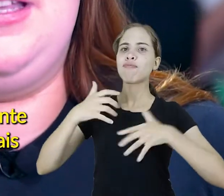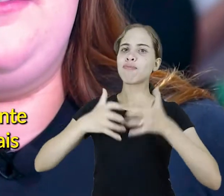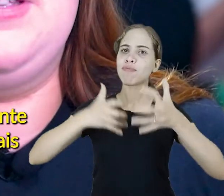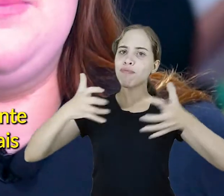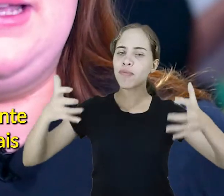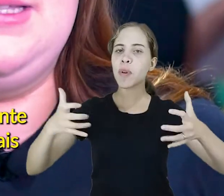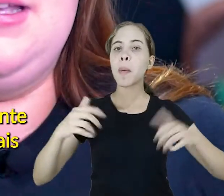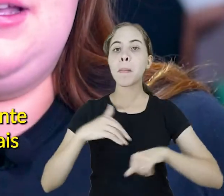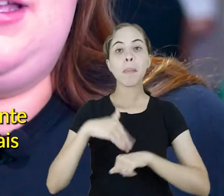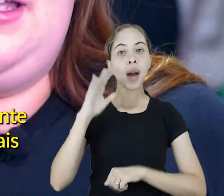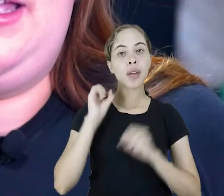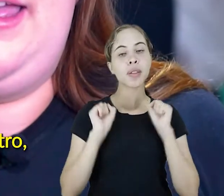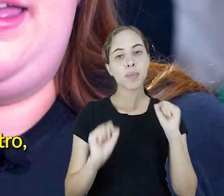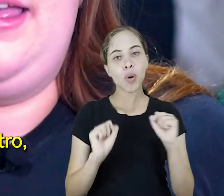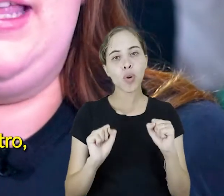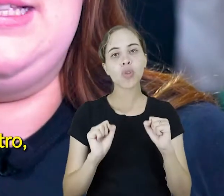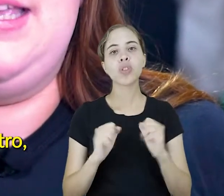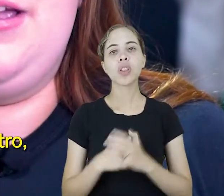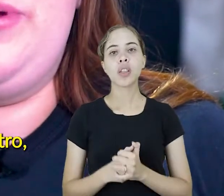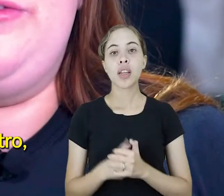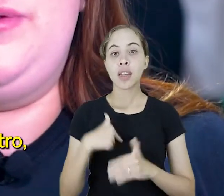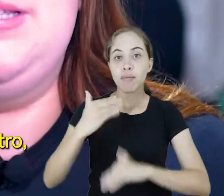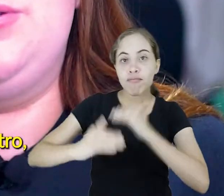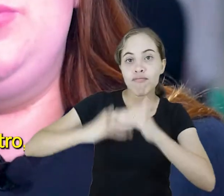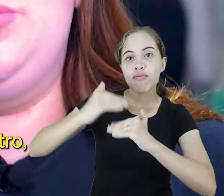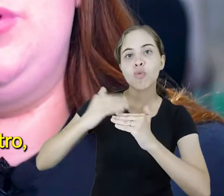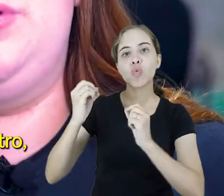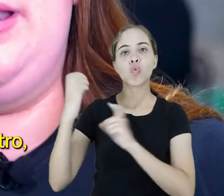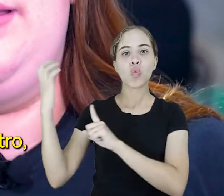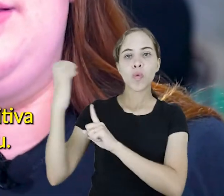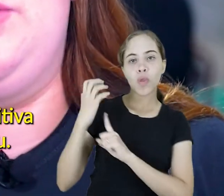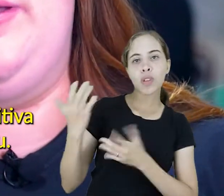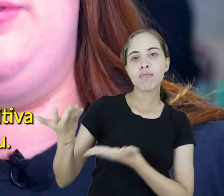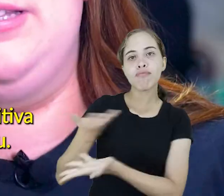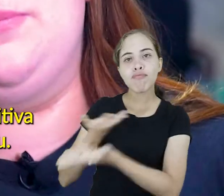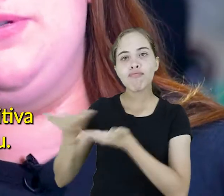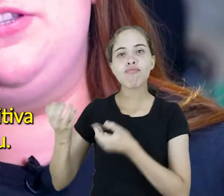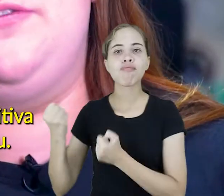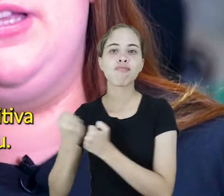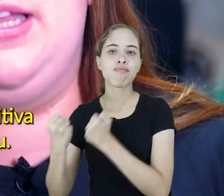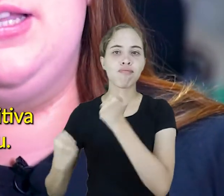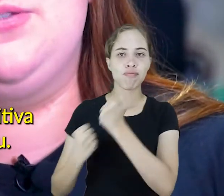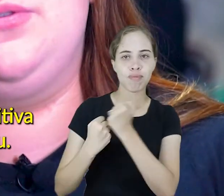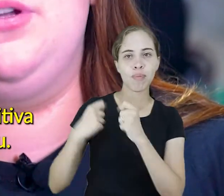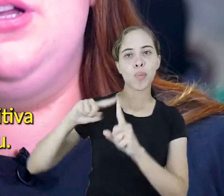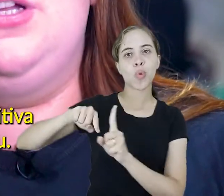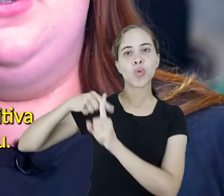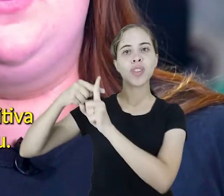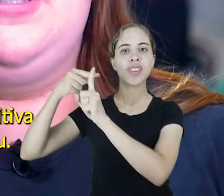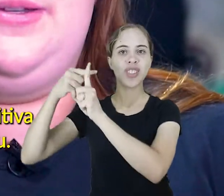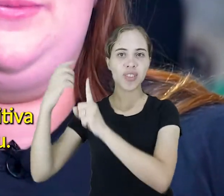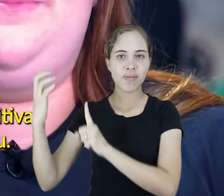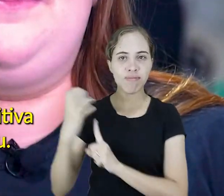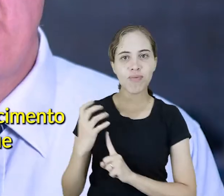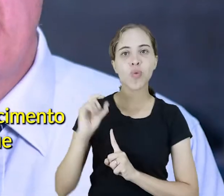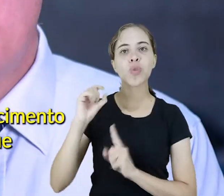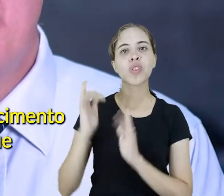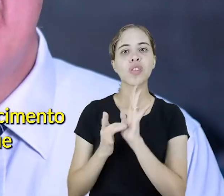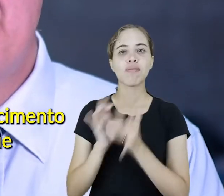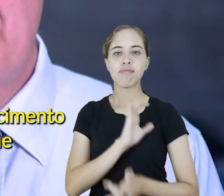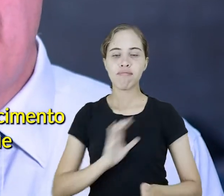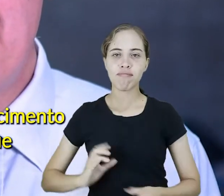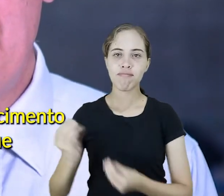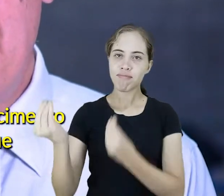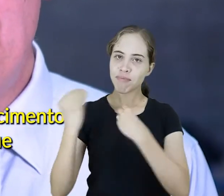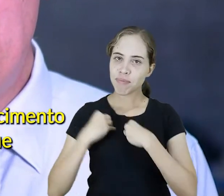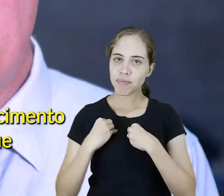pode cada vez mais crescer com a influência um do outro, né, com a influência positiva que Cristo nos deu. Uma